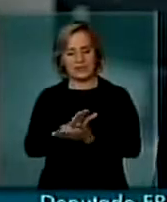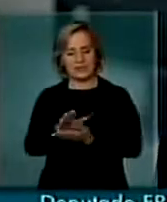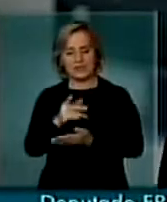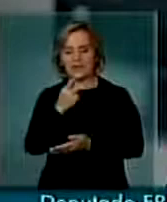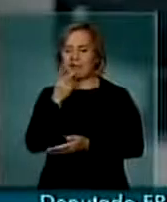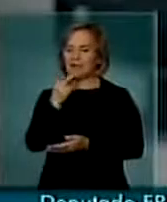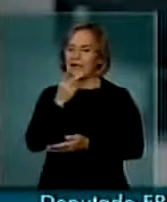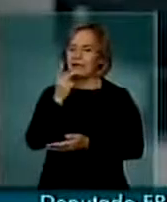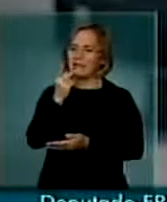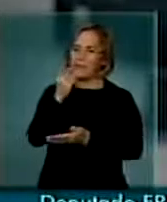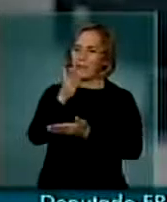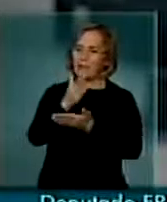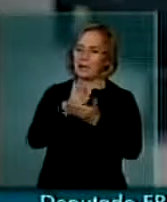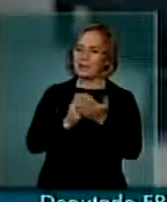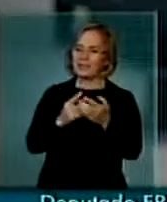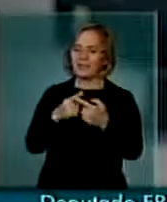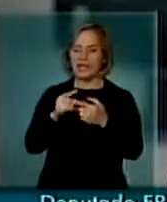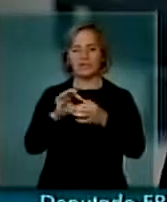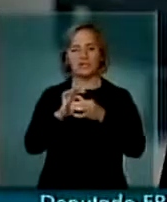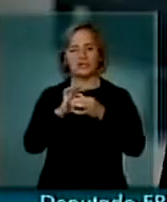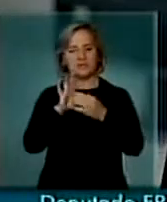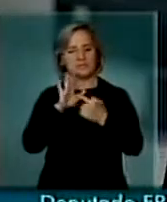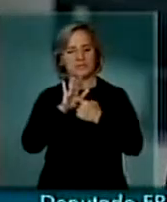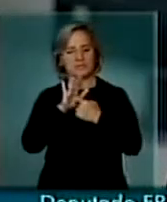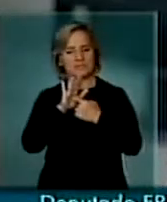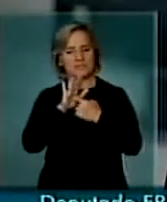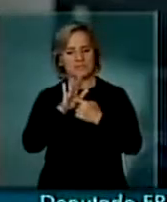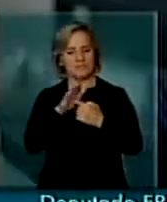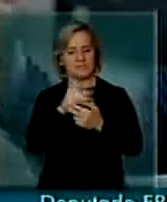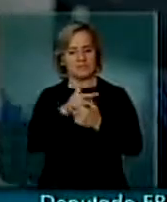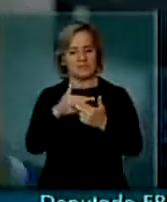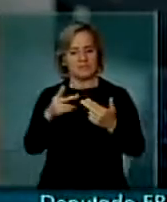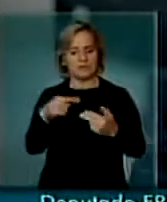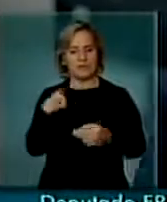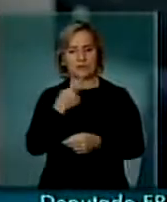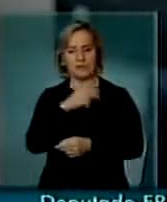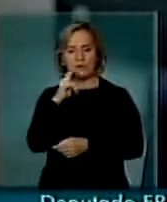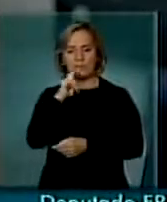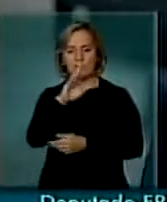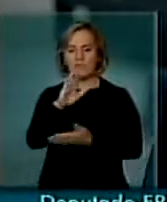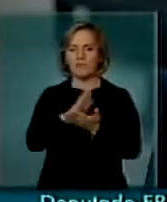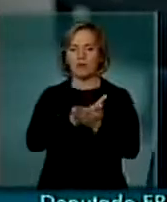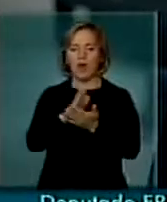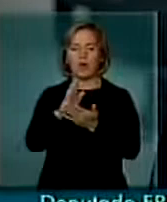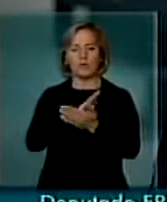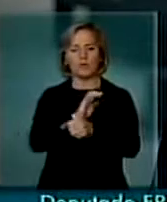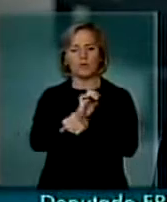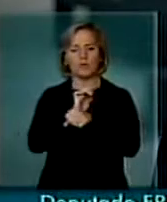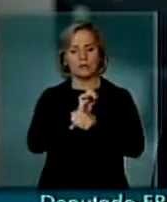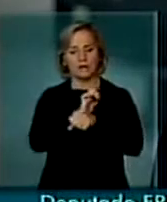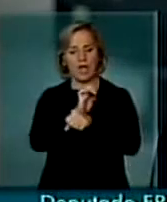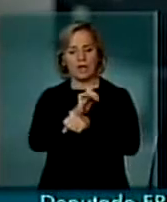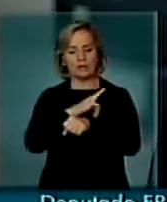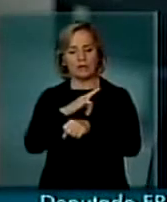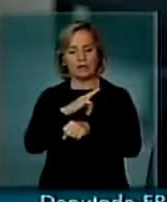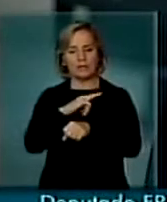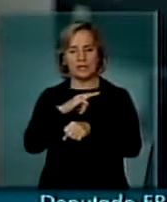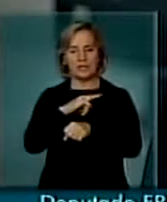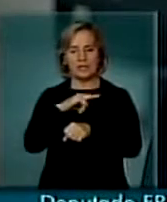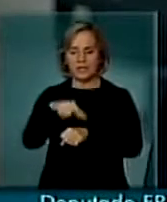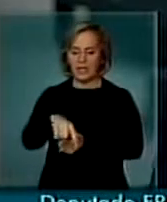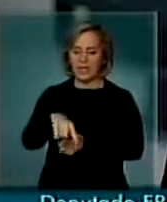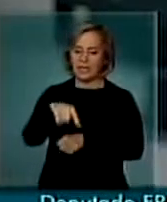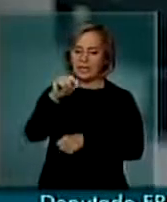que permite aberrações como essa que nós estamos assistindo em alguns estados, que mata o princípio da eleição em